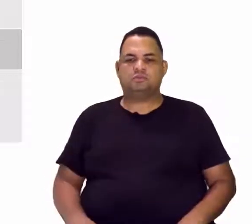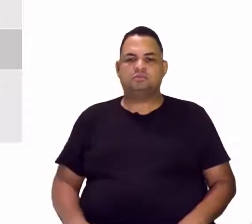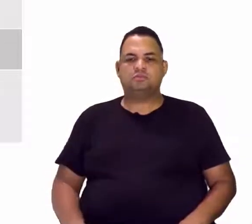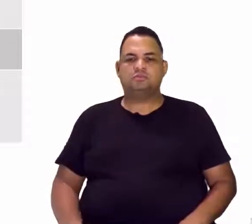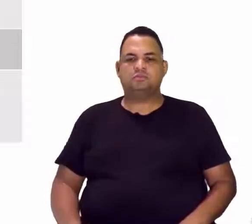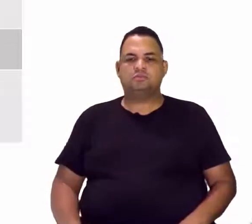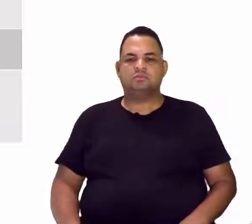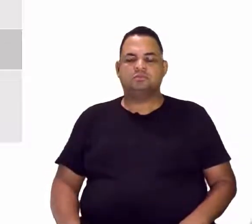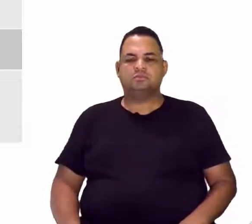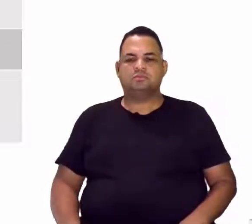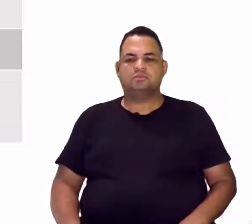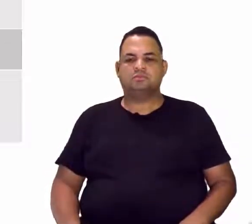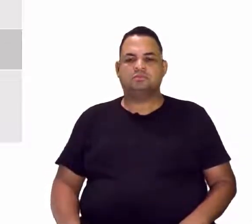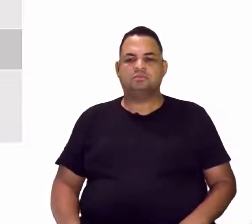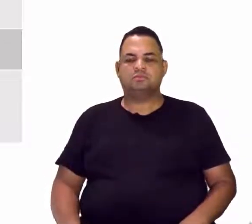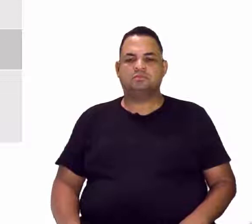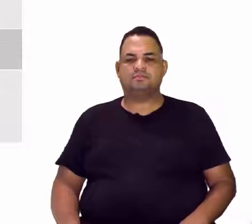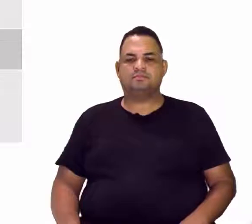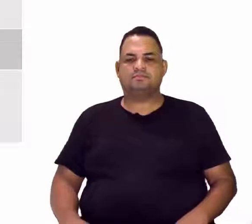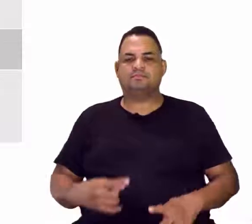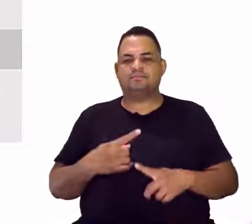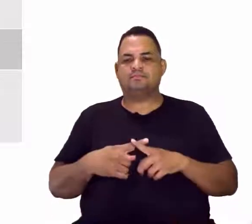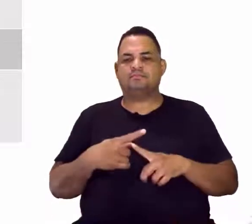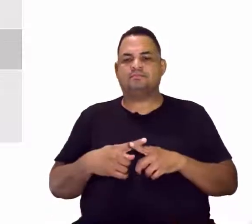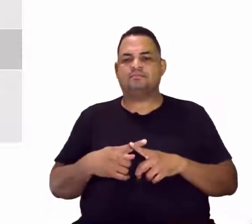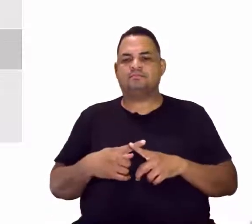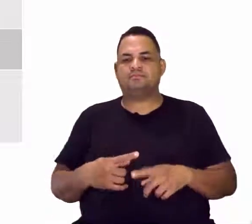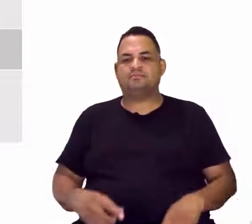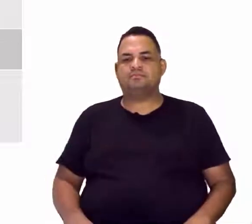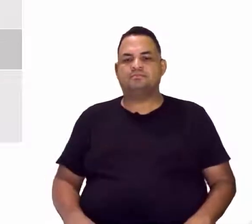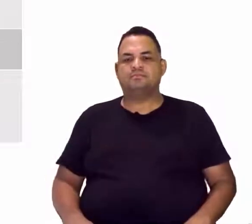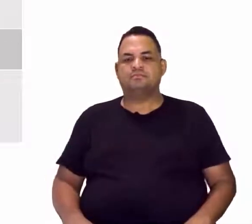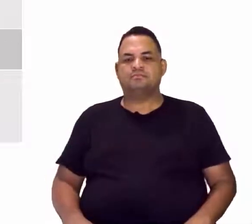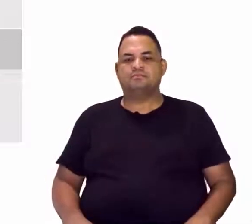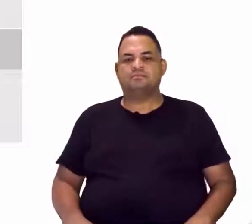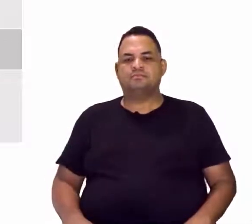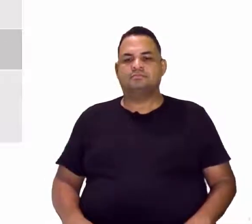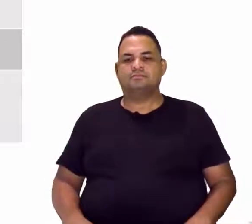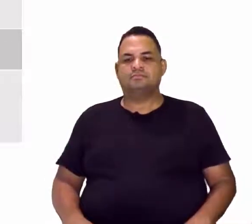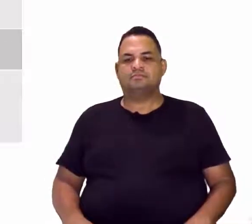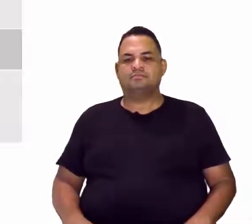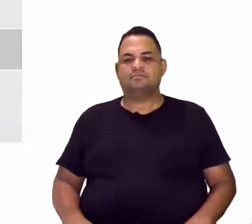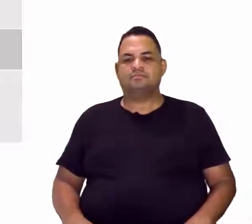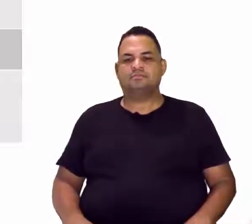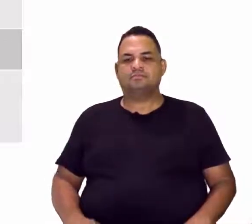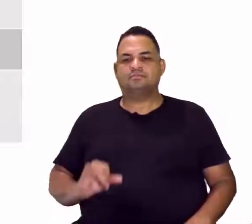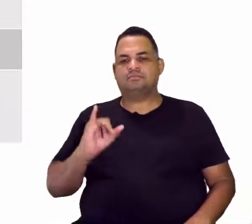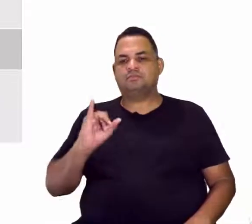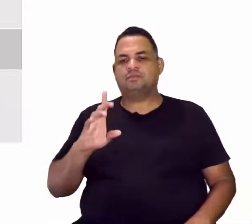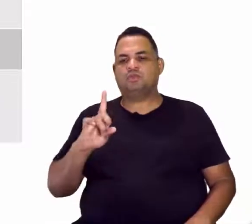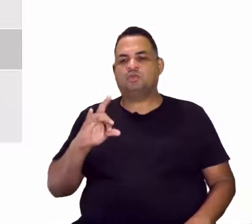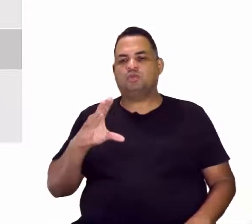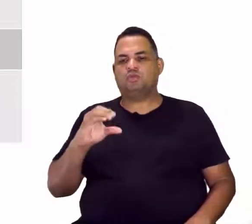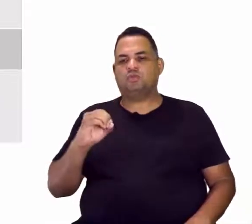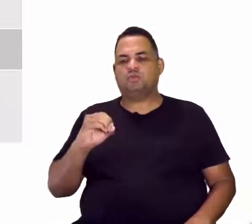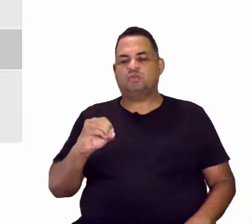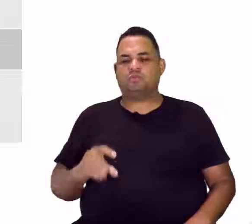periódico. Periódico. Por que iode? O ió aqui, ó, é de iodo.